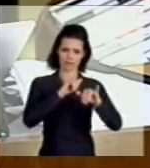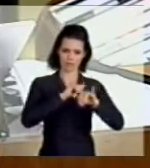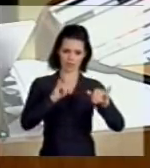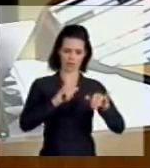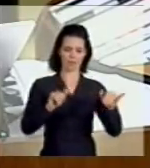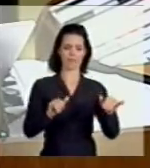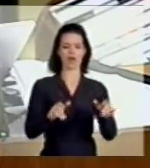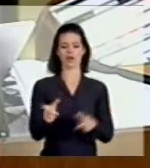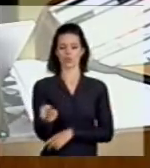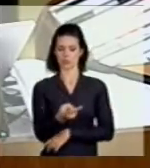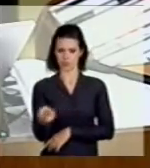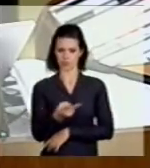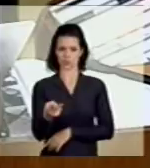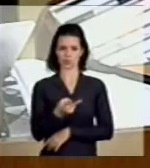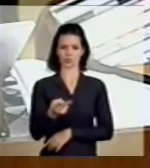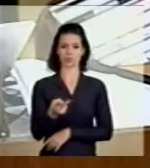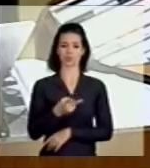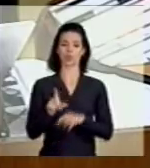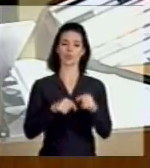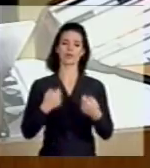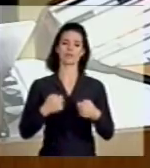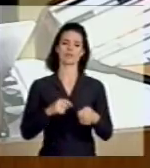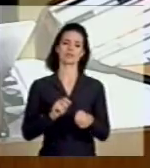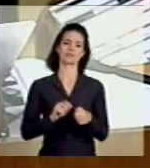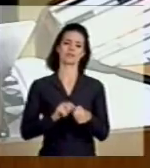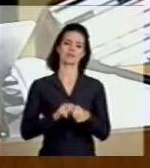informarão as partes dos trâmites necessários para fazer valer